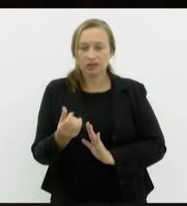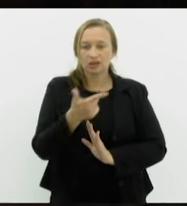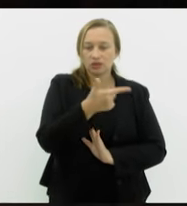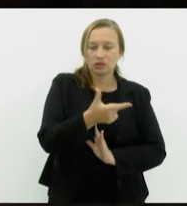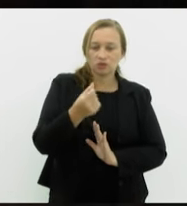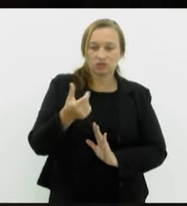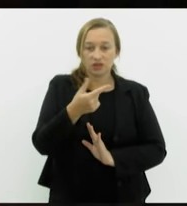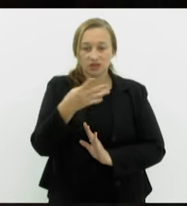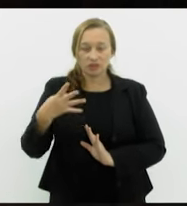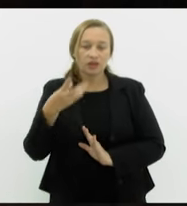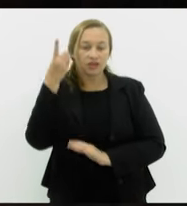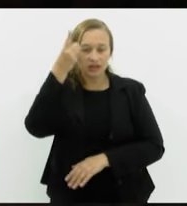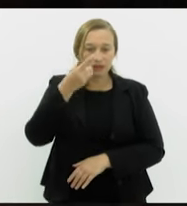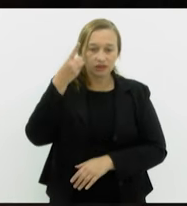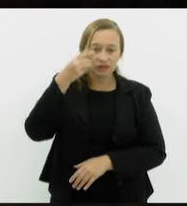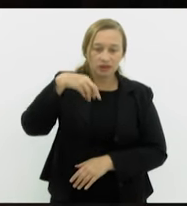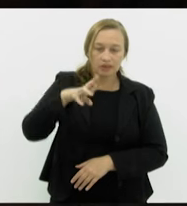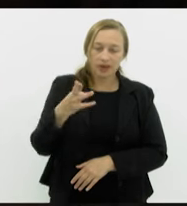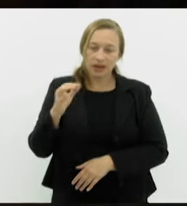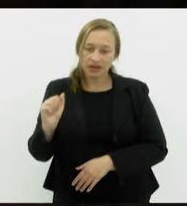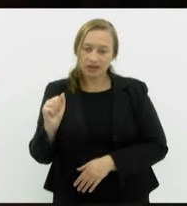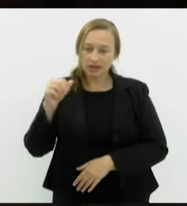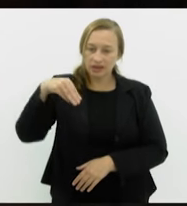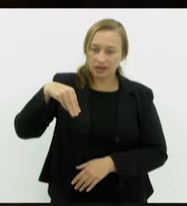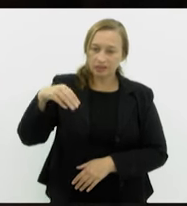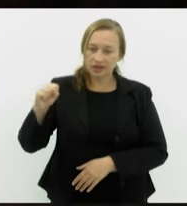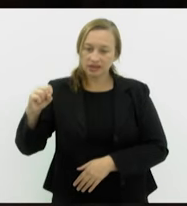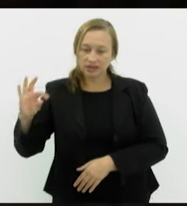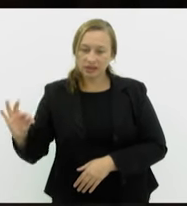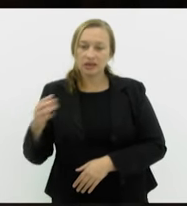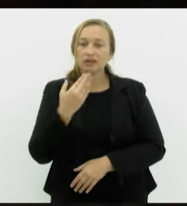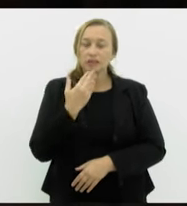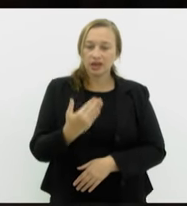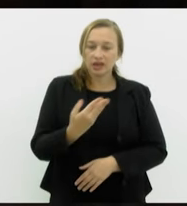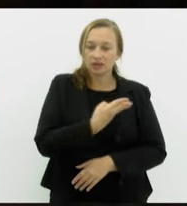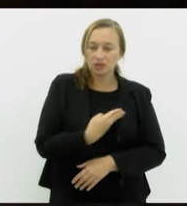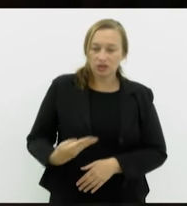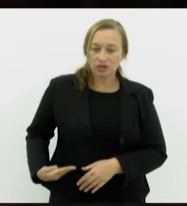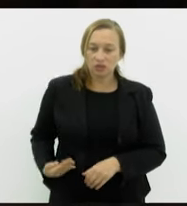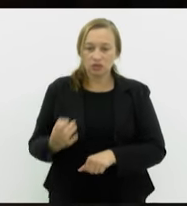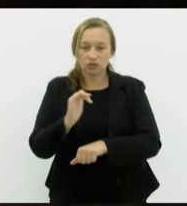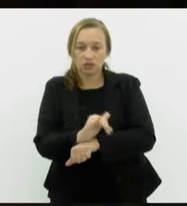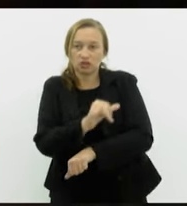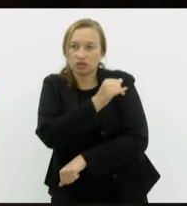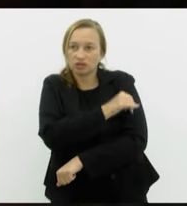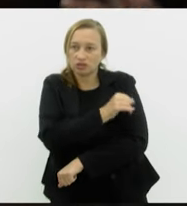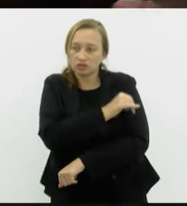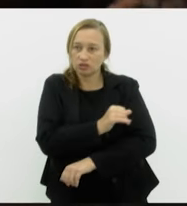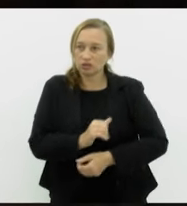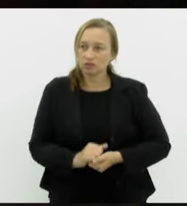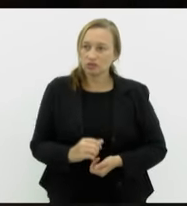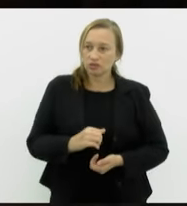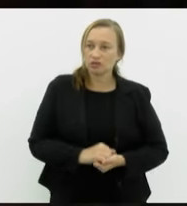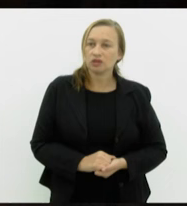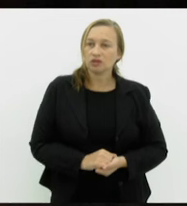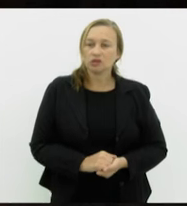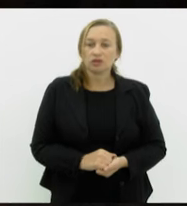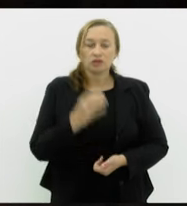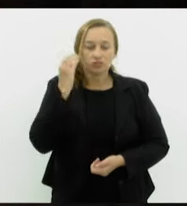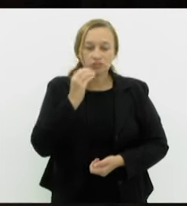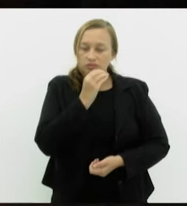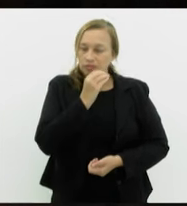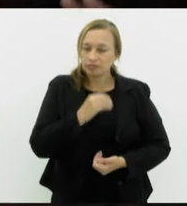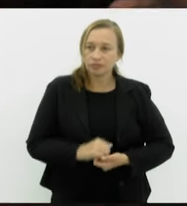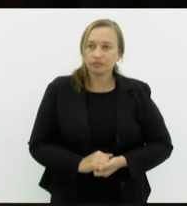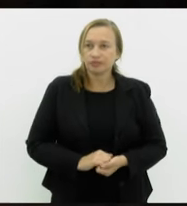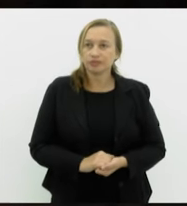260/2024, de autoria da deputada Marina do MST, que solicita ao excelentíssimo senhor governador do Estado do Rio de Janeiro, senhor